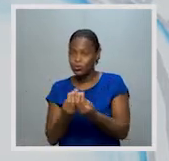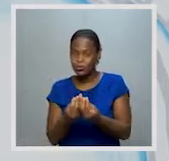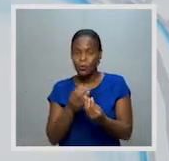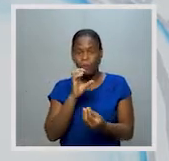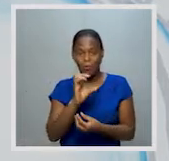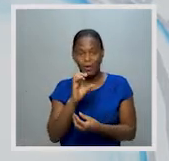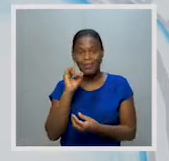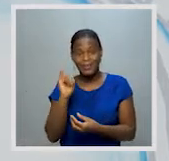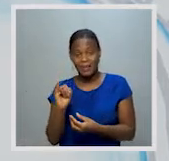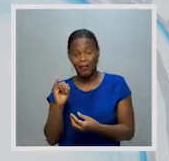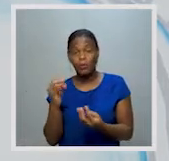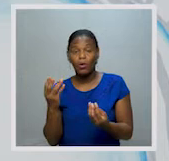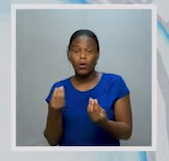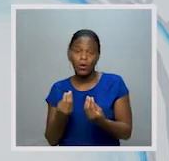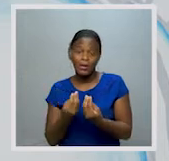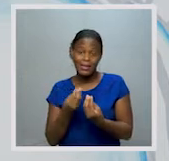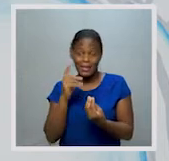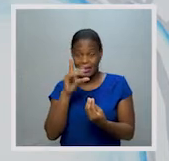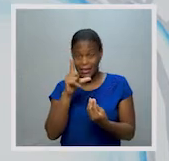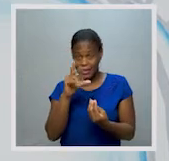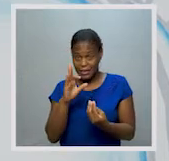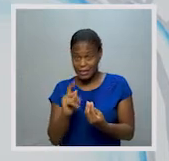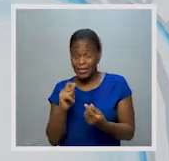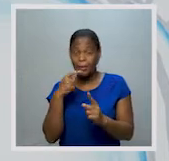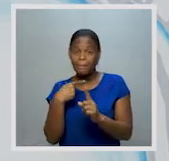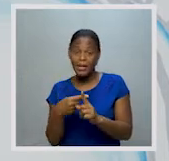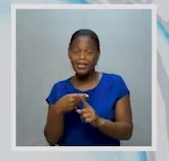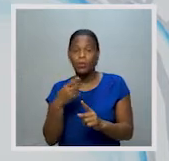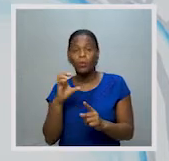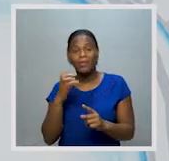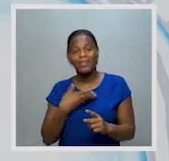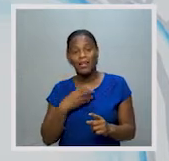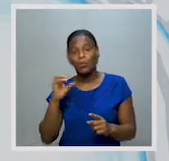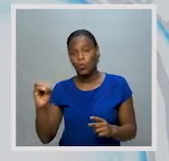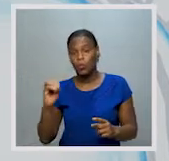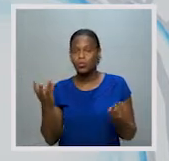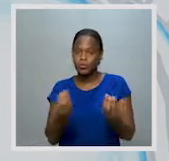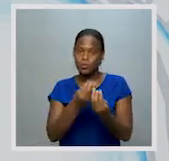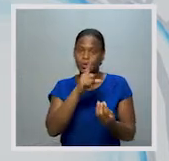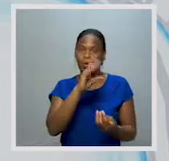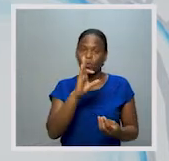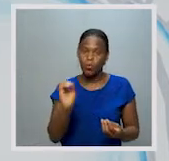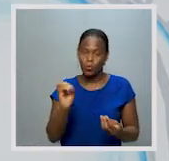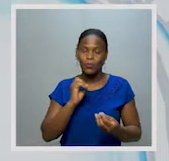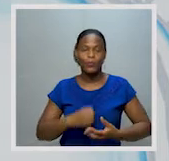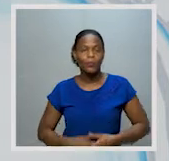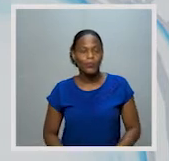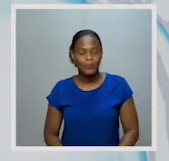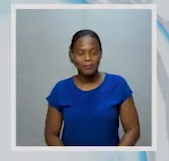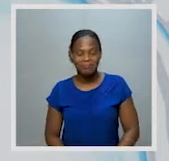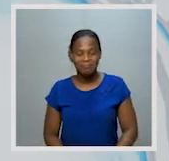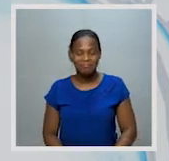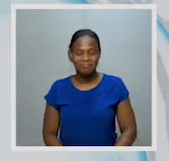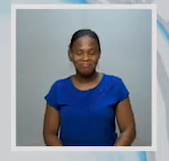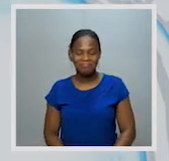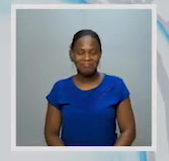do complemento indireto, lhe, mais o complemento direto, o. Fica lhe, deram-lhe. Não